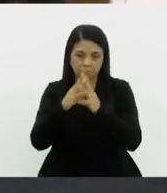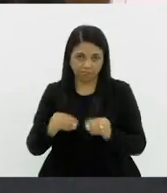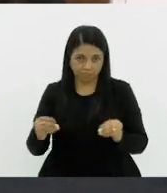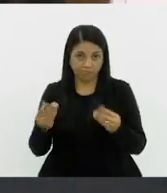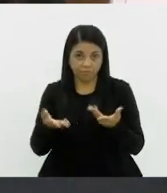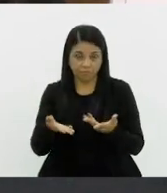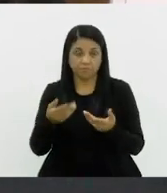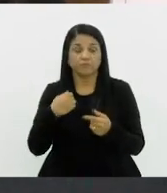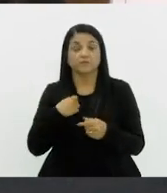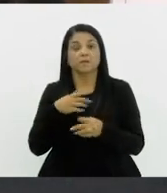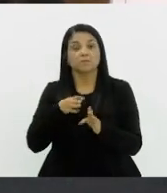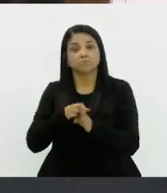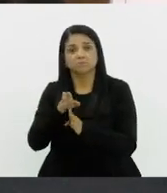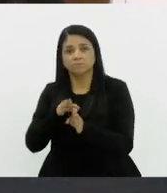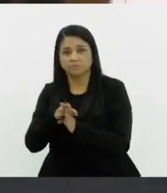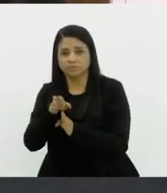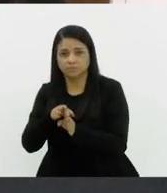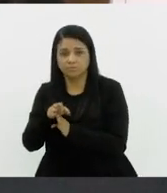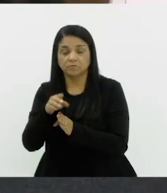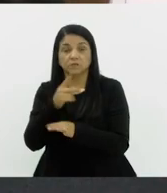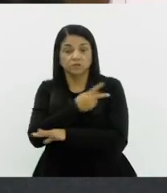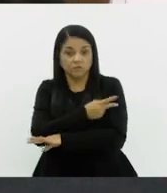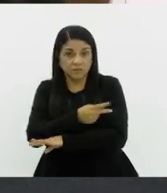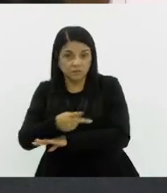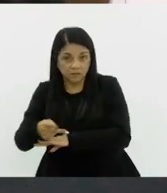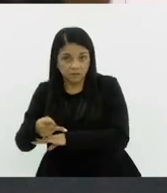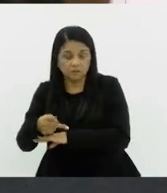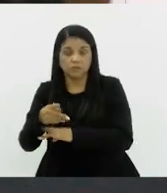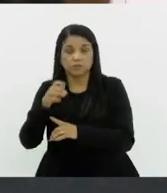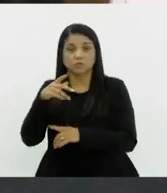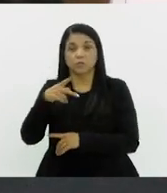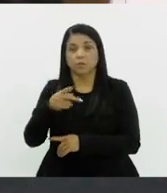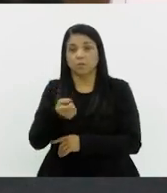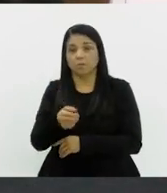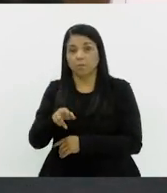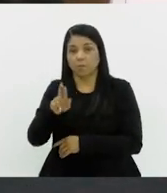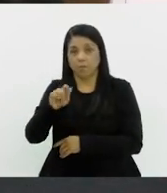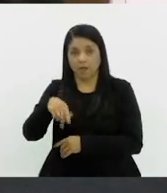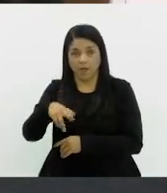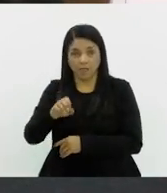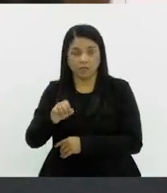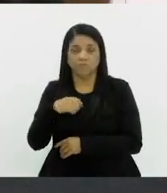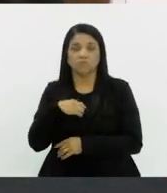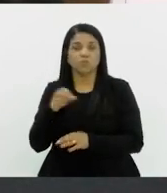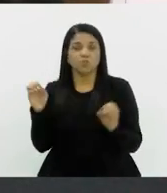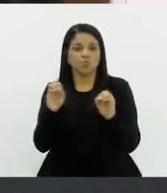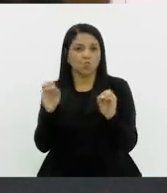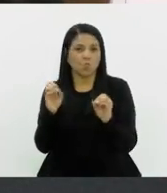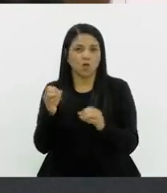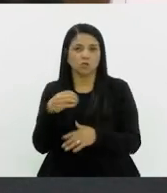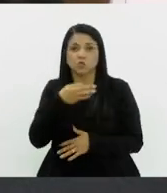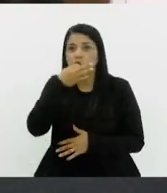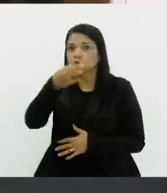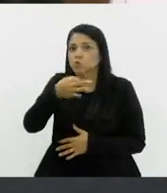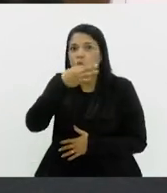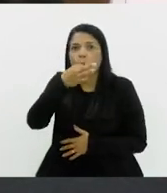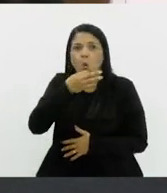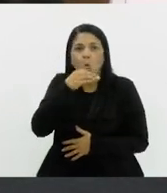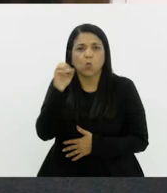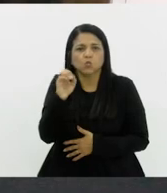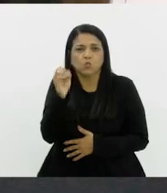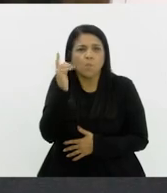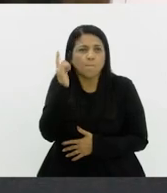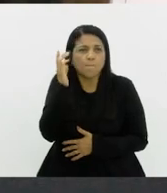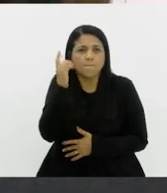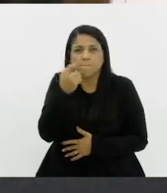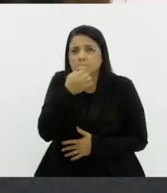uma das recomendações para os visitantes do parque é que a pessoa não leve radinho de pilha, não leve nenhum radinho, nenhum